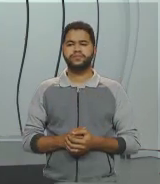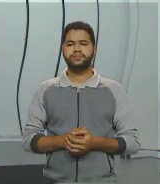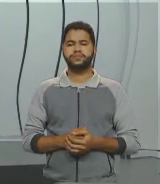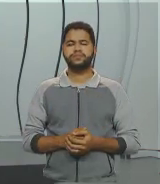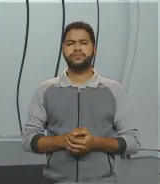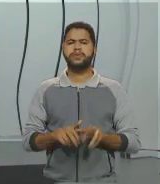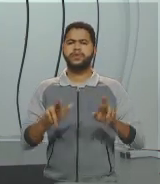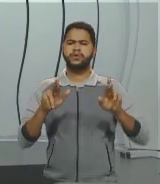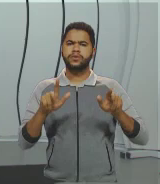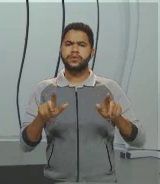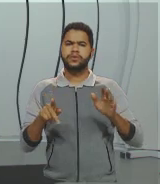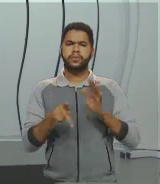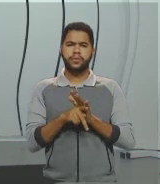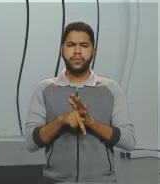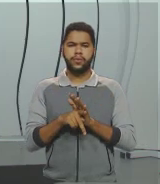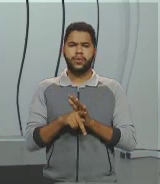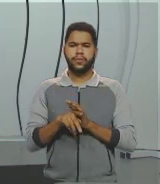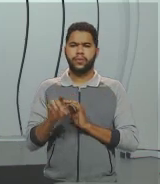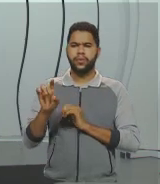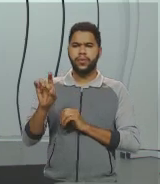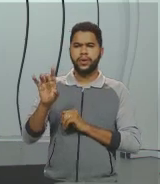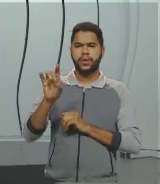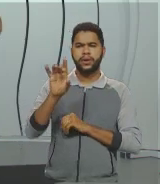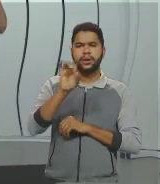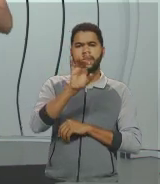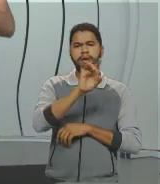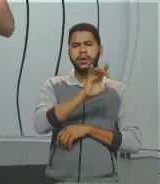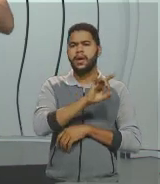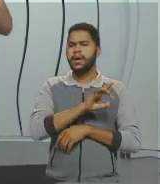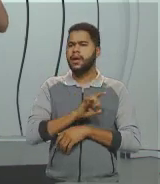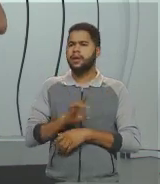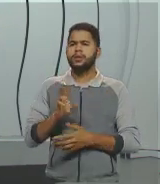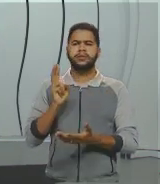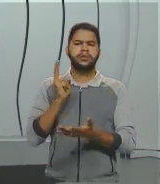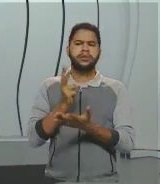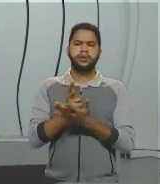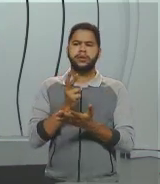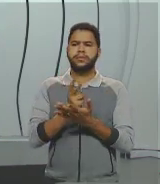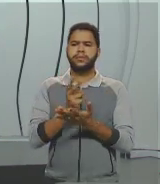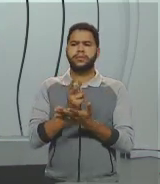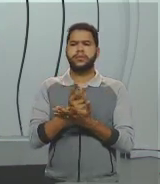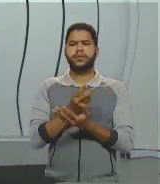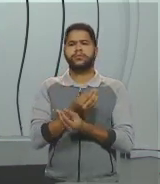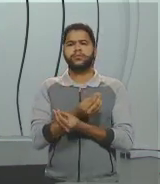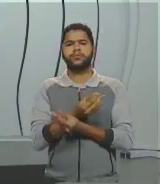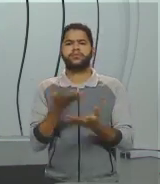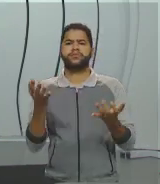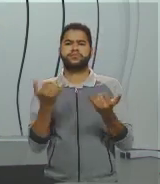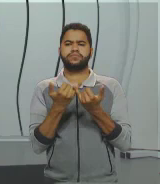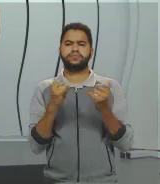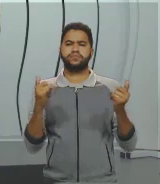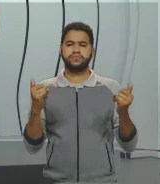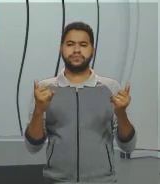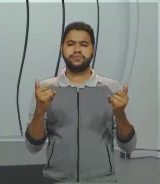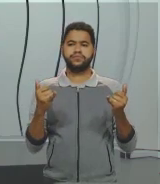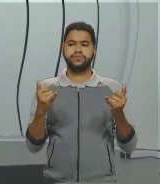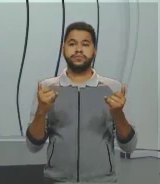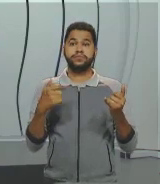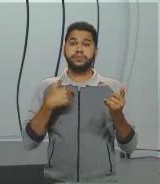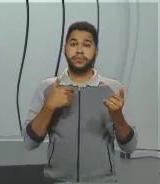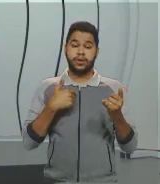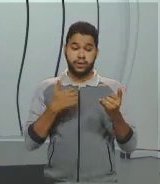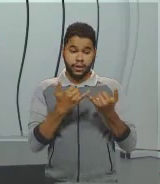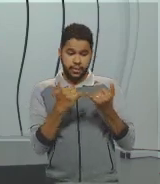a diferença de potencial em cada resistor é a mesma disponibilizada pela bateria. Então, se a bateria tem